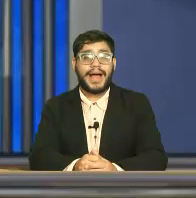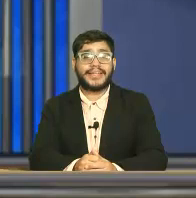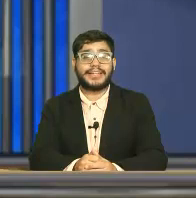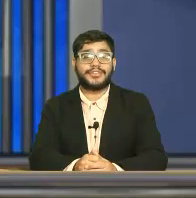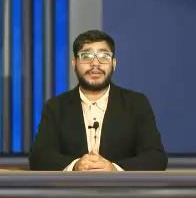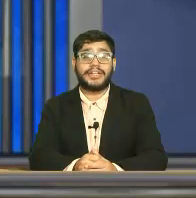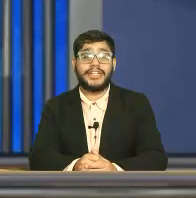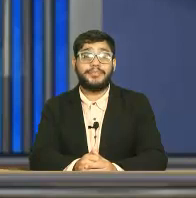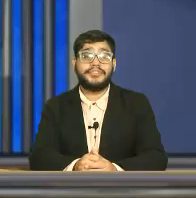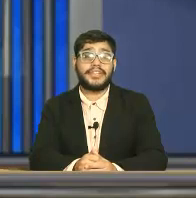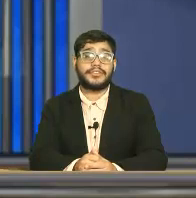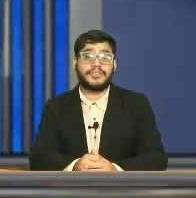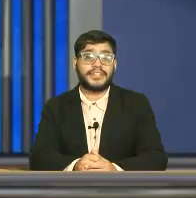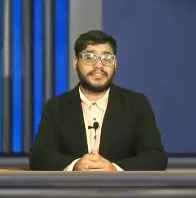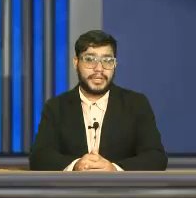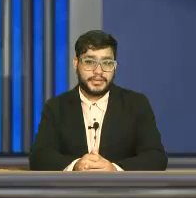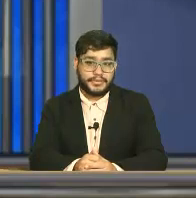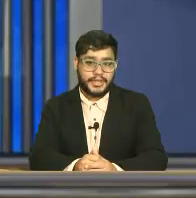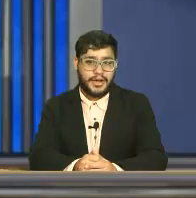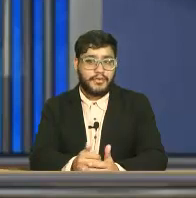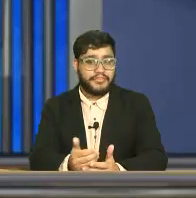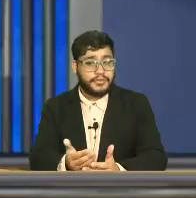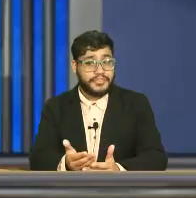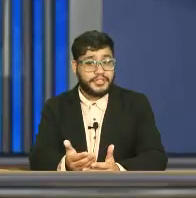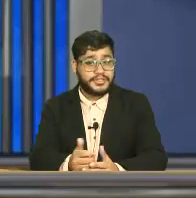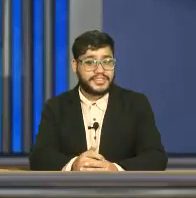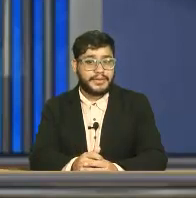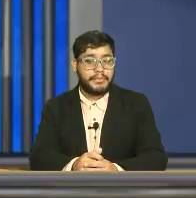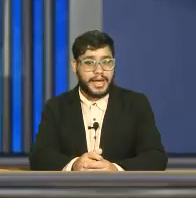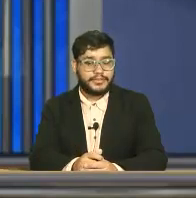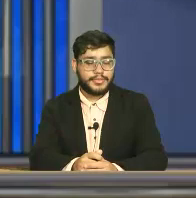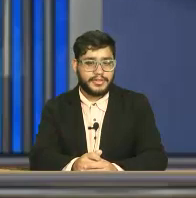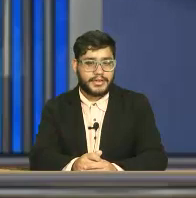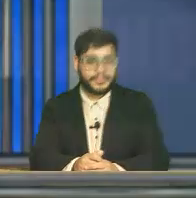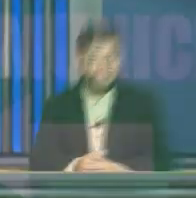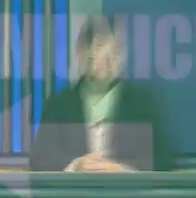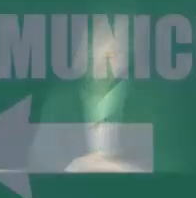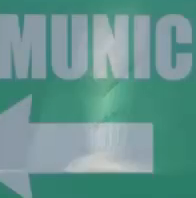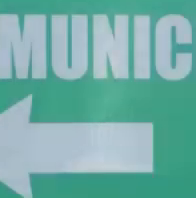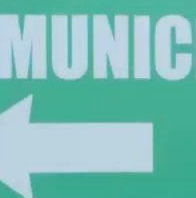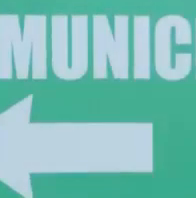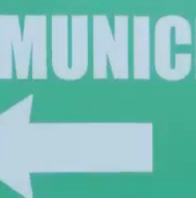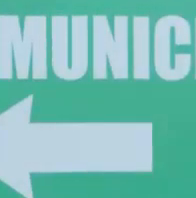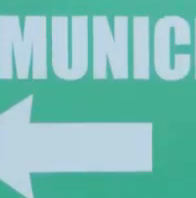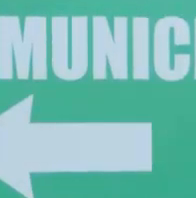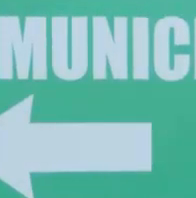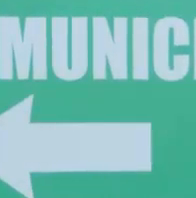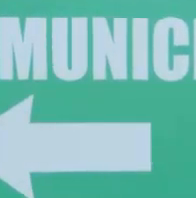o Parque Natural Alípio Vila Nova Nascimento. Confira o vídeo e saiba mais sobre o local.